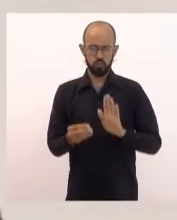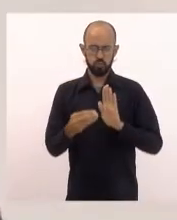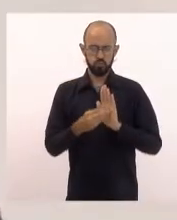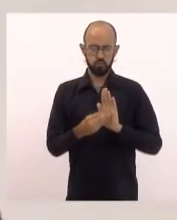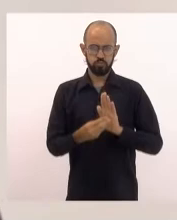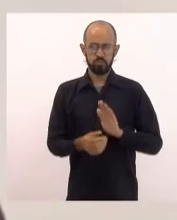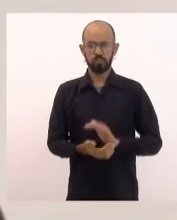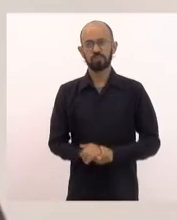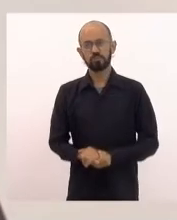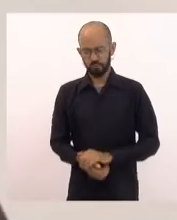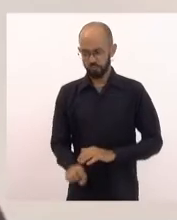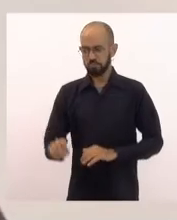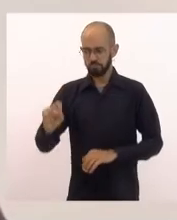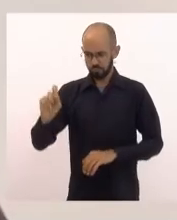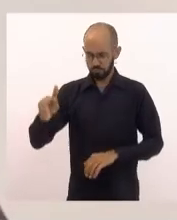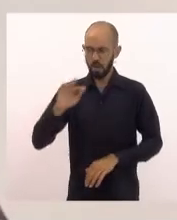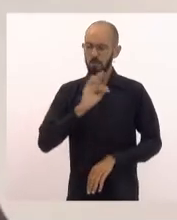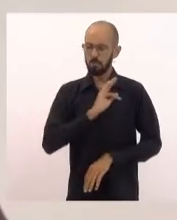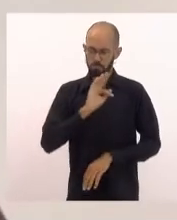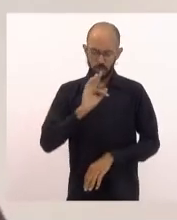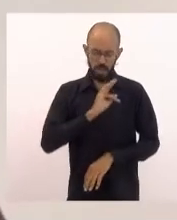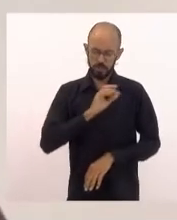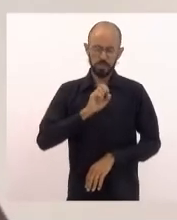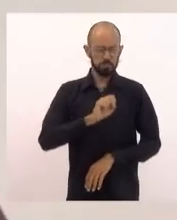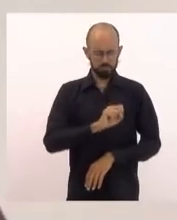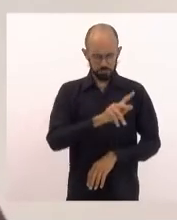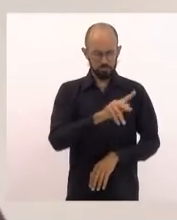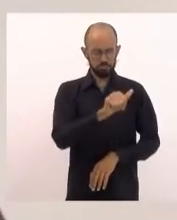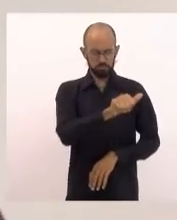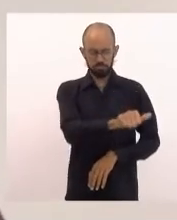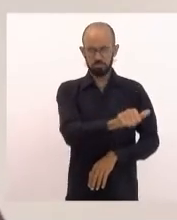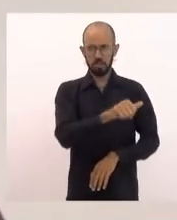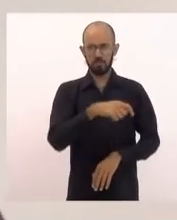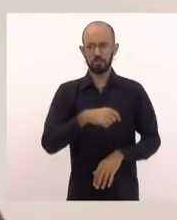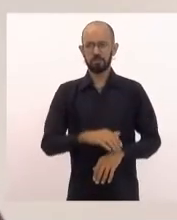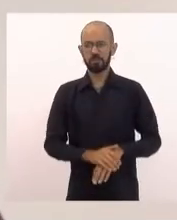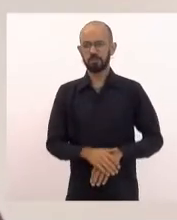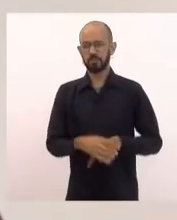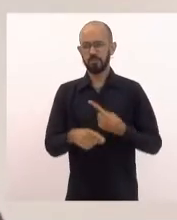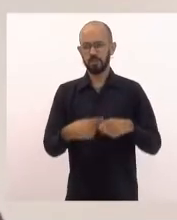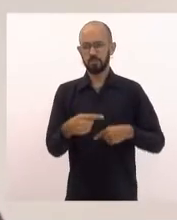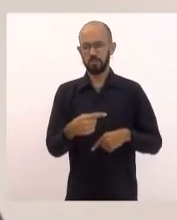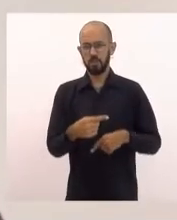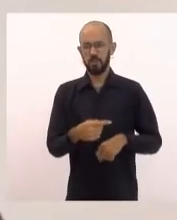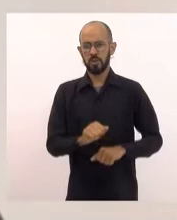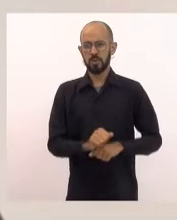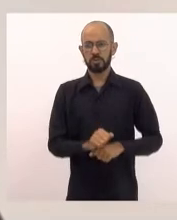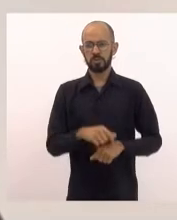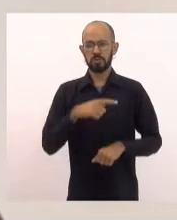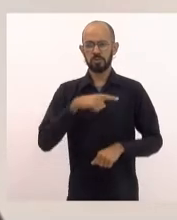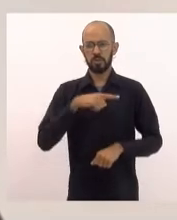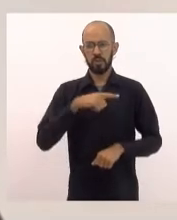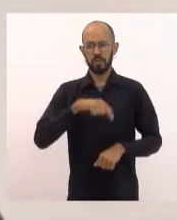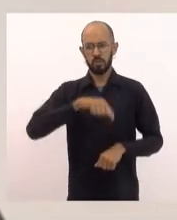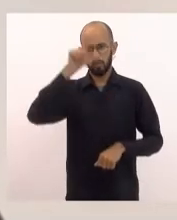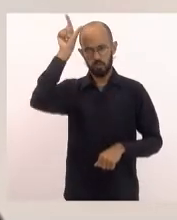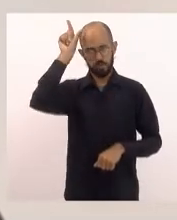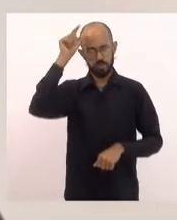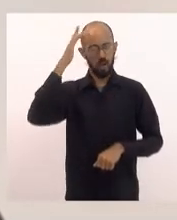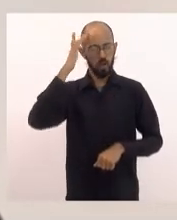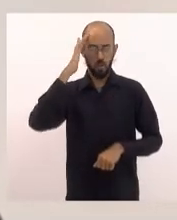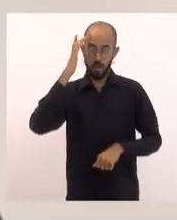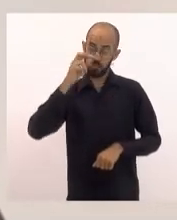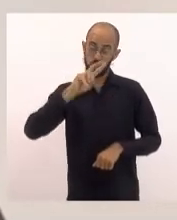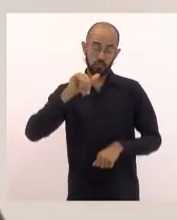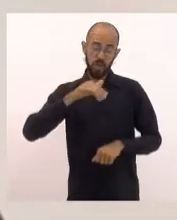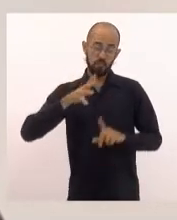Já está escrita a deputada Marta Rocha no expediente final. Inclusive, eu tenho fala logo depois do Luiz Paulo, como eu acho que ele não vai falar ou deve